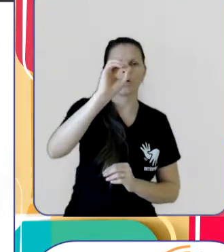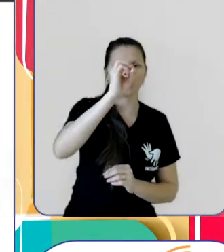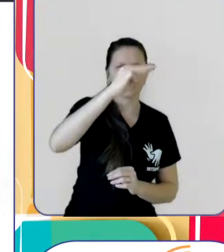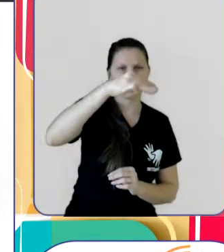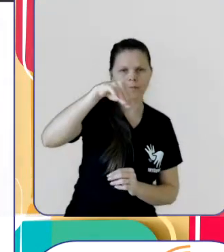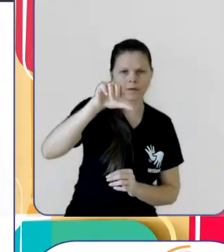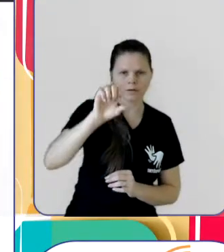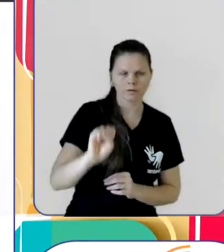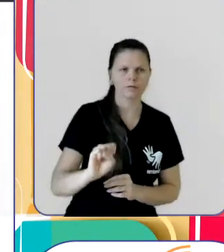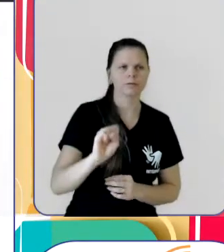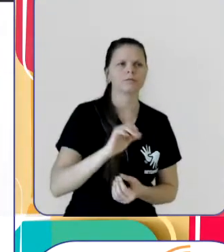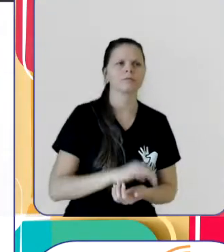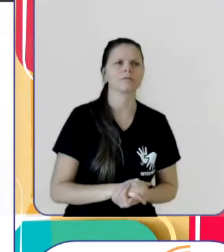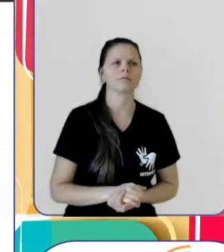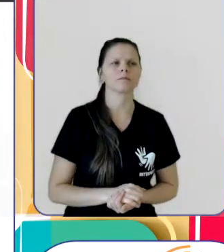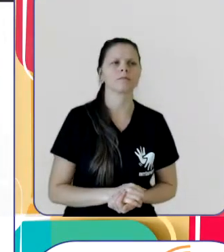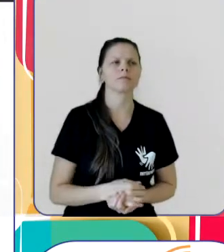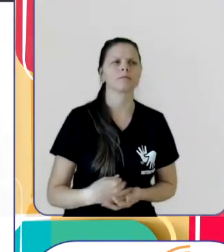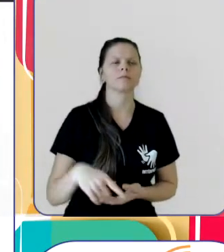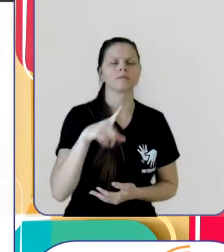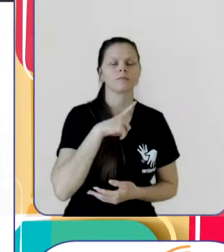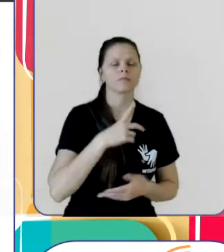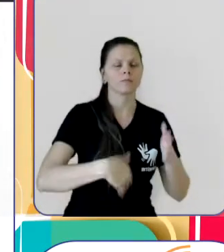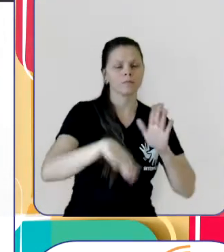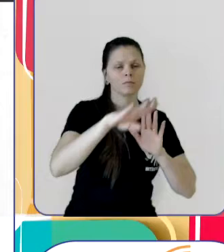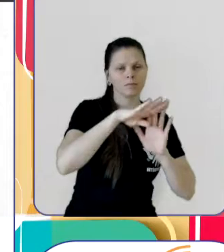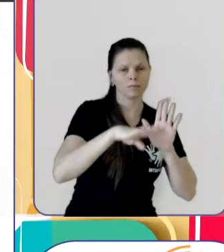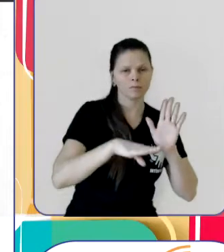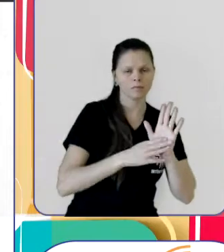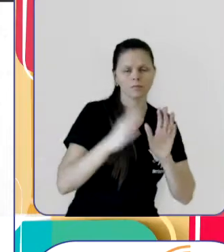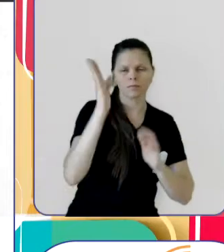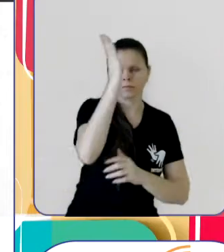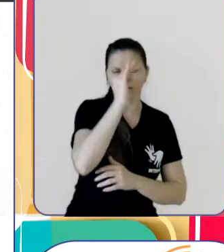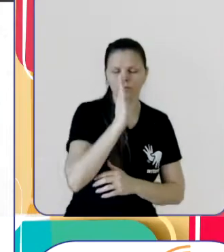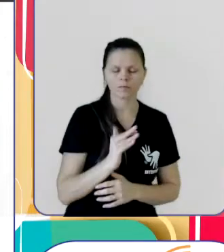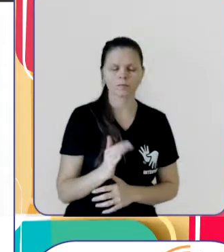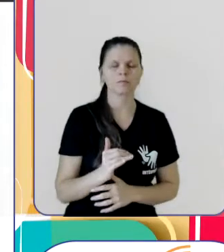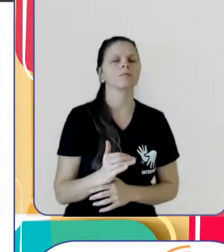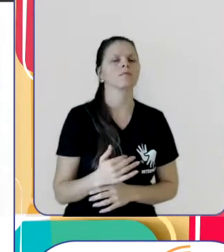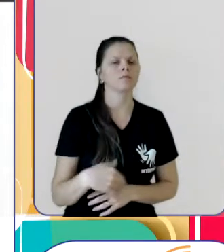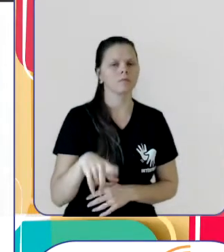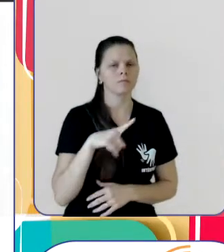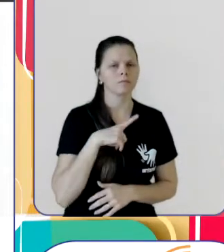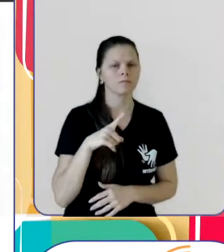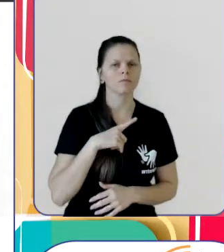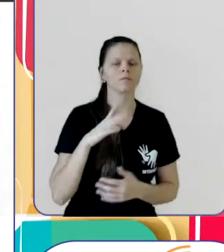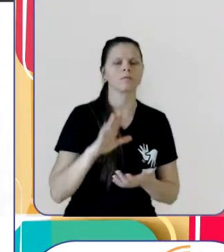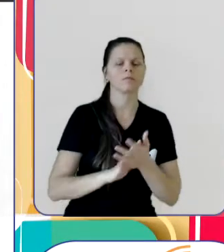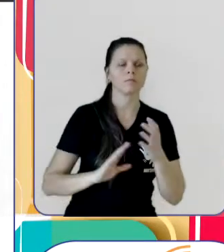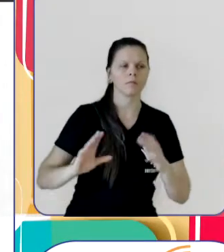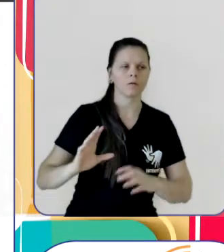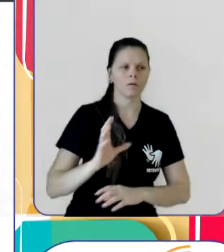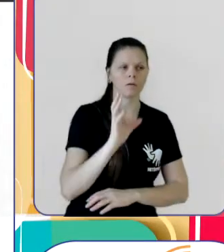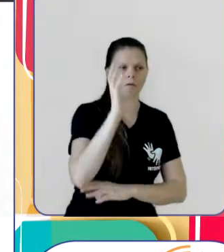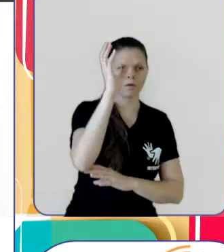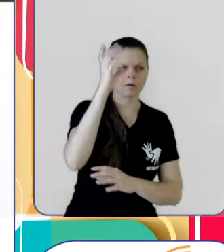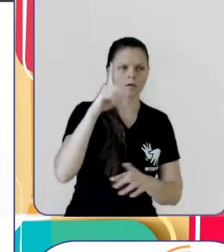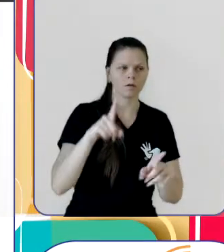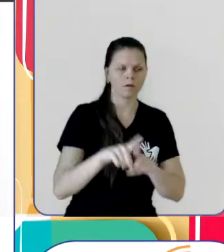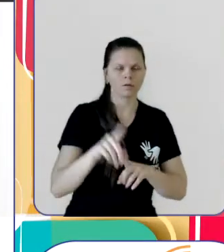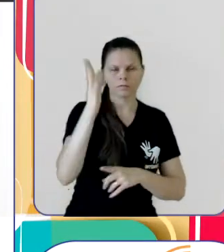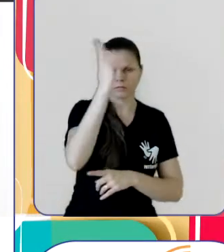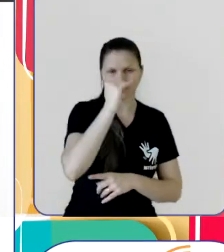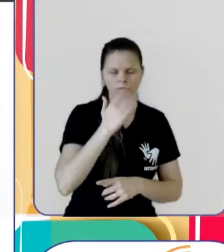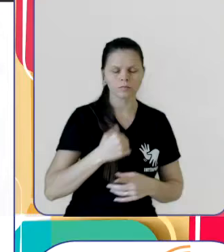OMS. Por possuir este modelo assistencial, o Brasil é utilizado como referência em congressos internacionais. Então, mais uma vez, os